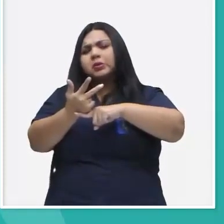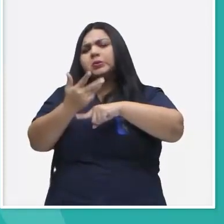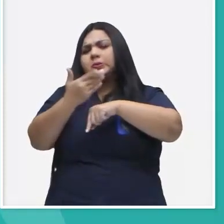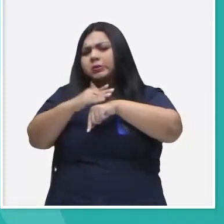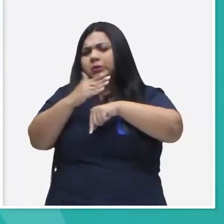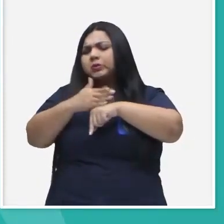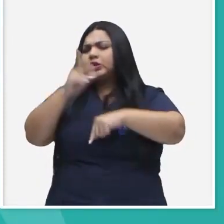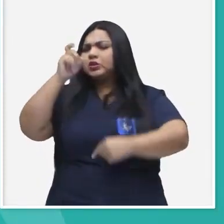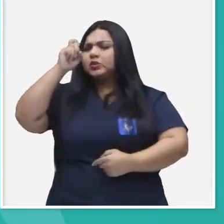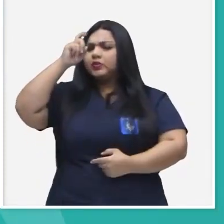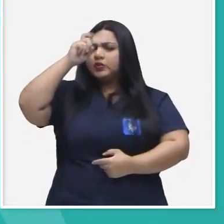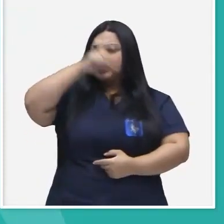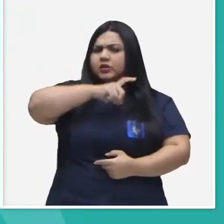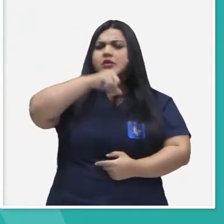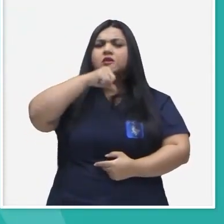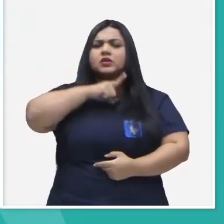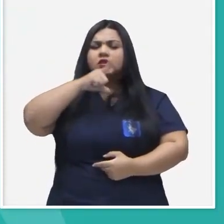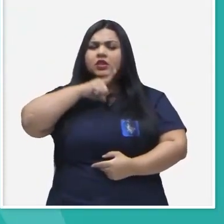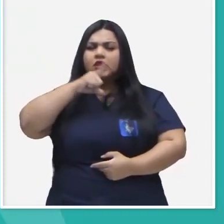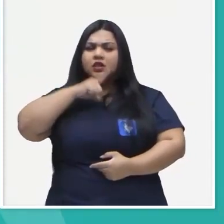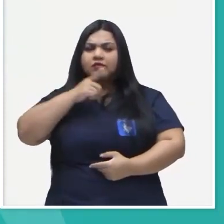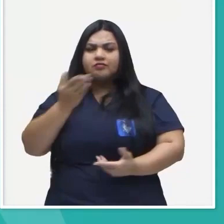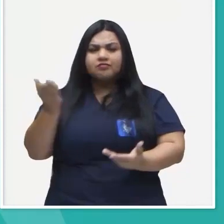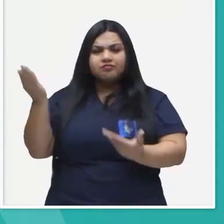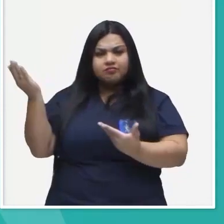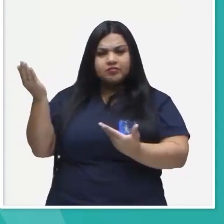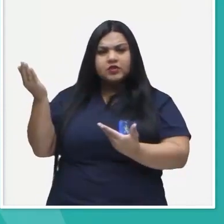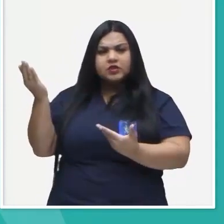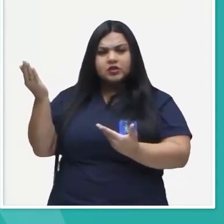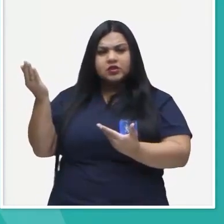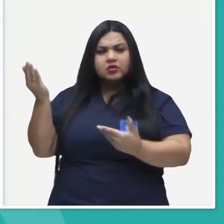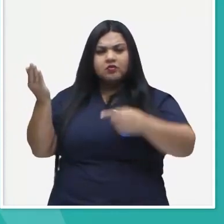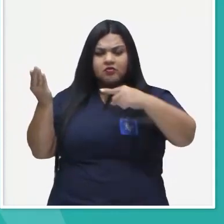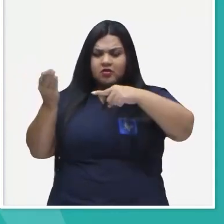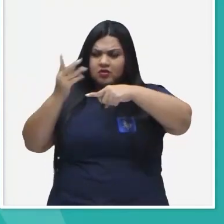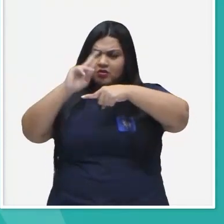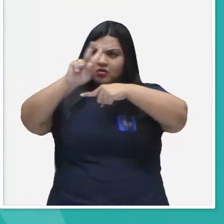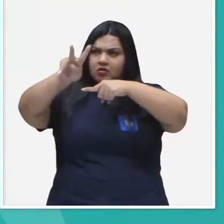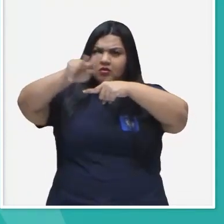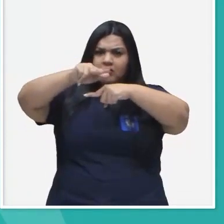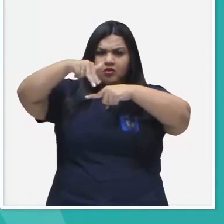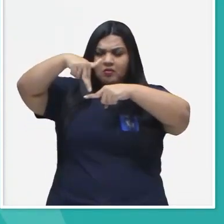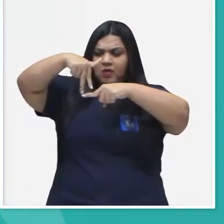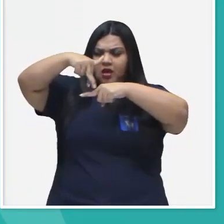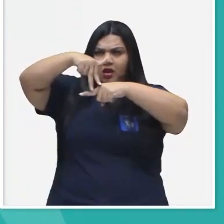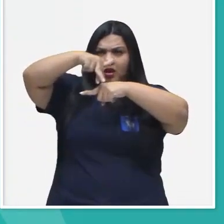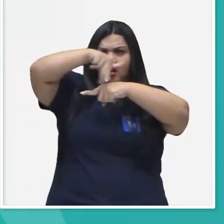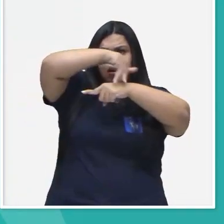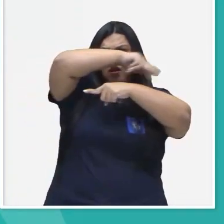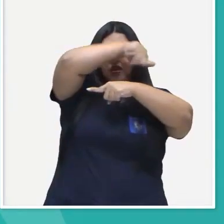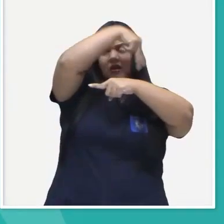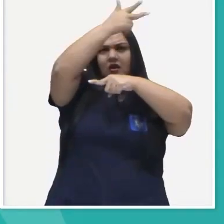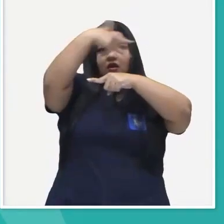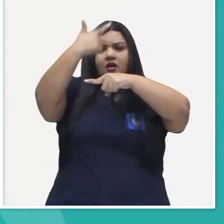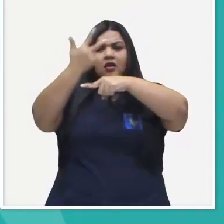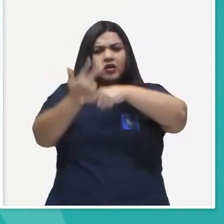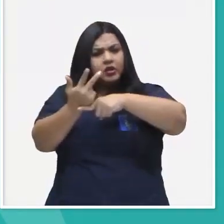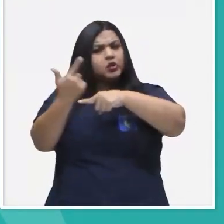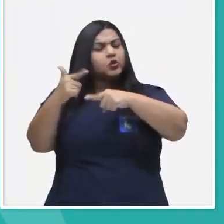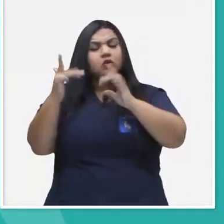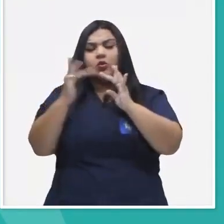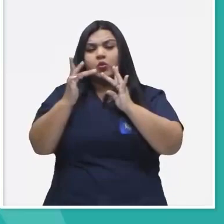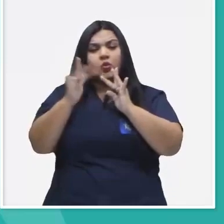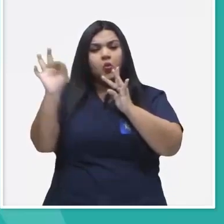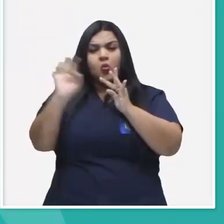mais difíceis que se tem na ginástica artística. Aqui também vocês podem perceber que não há interação com o adversário, até